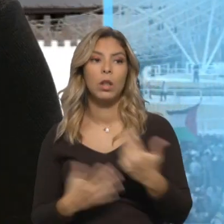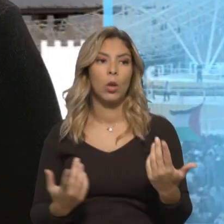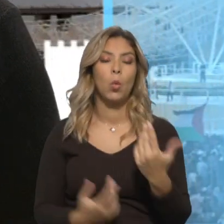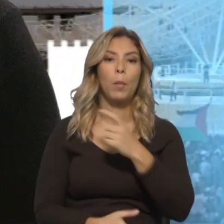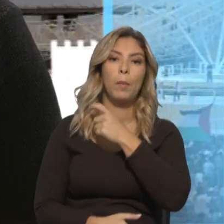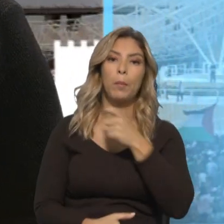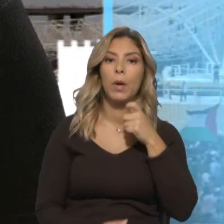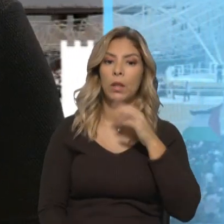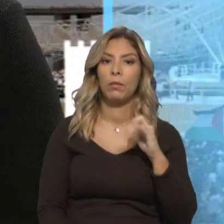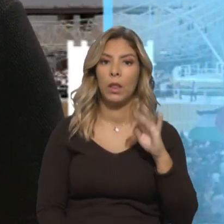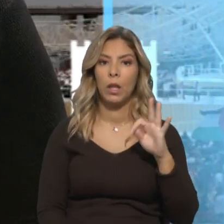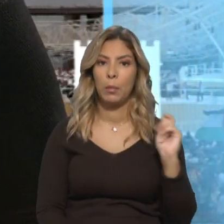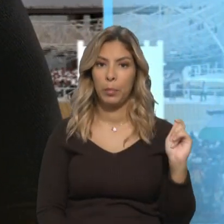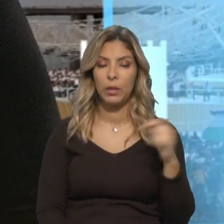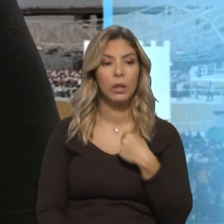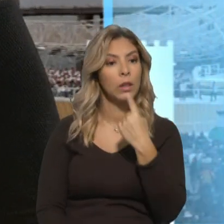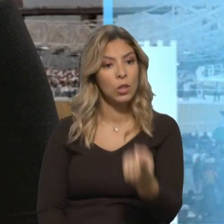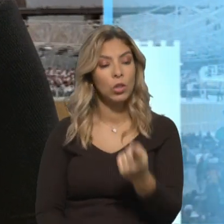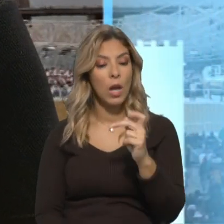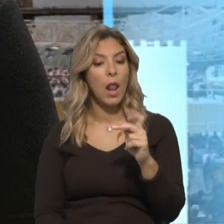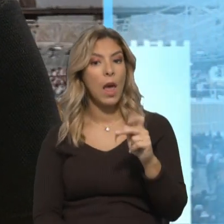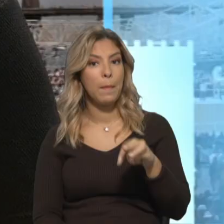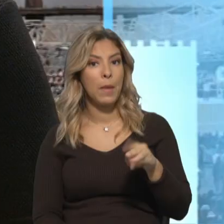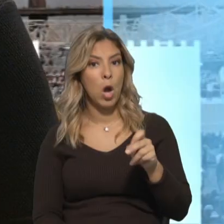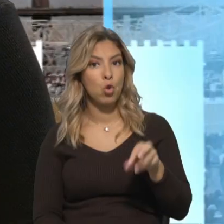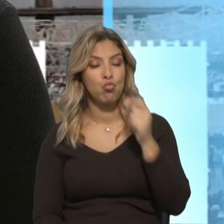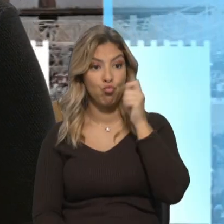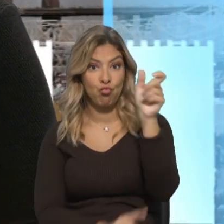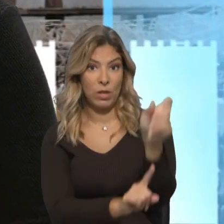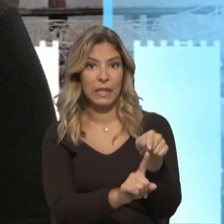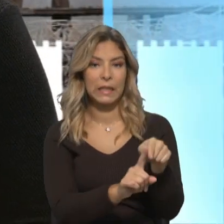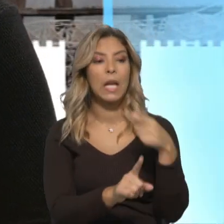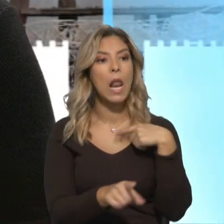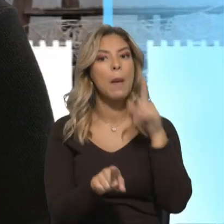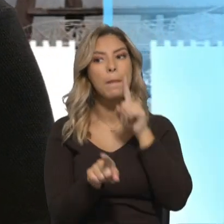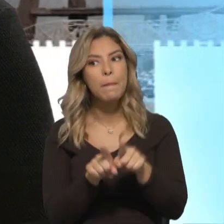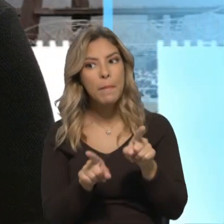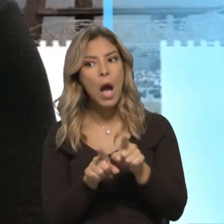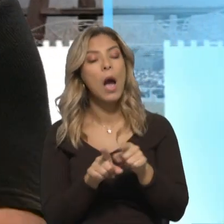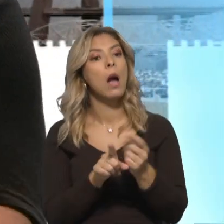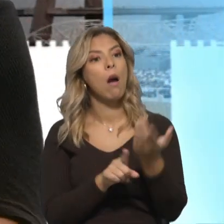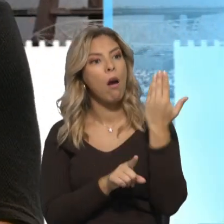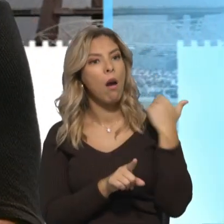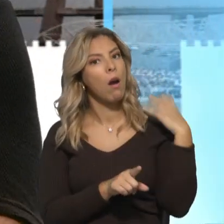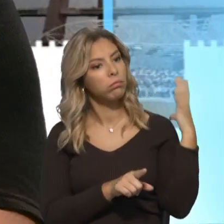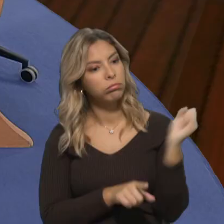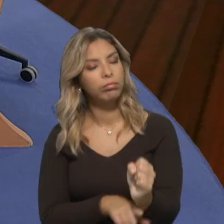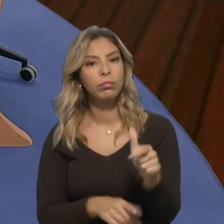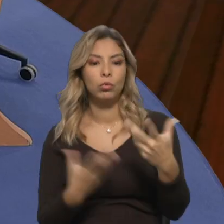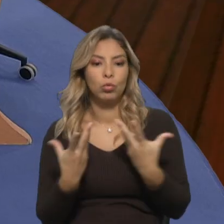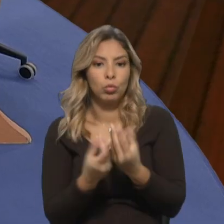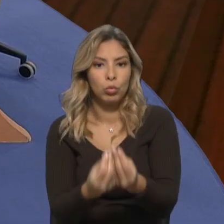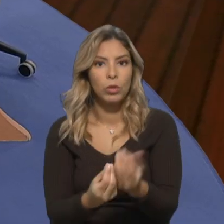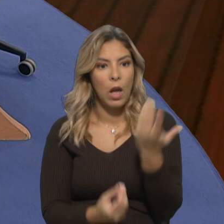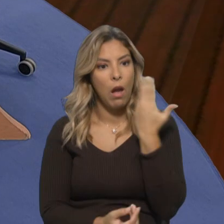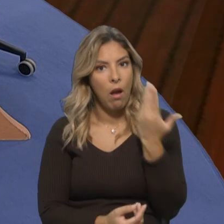disse ao Alamano: é preciso que tenhamos nossas irmãs aqui. Porquê? Porque partilham o nosso carisma. As Irmãs do Cotolengo fazem